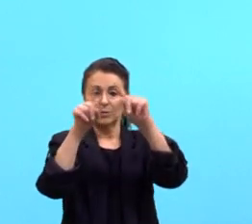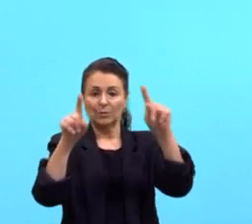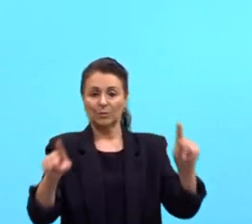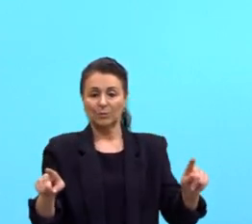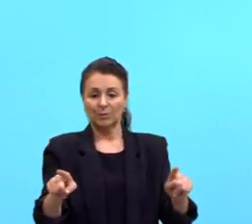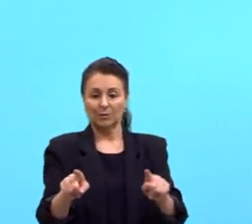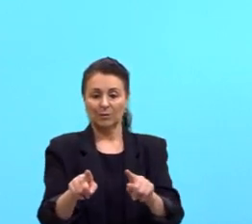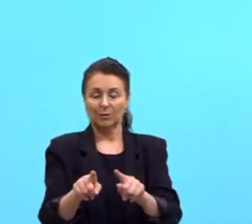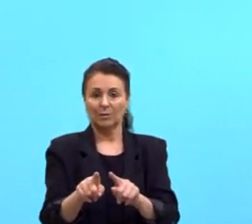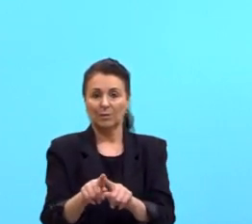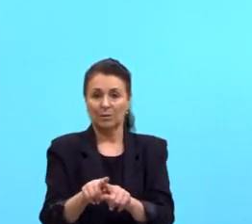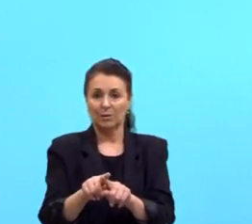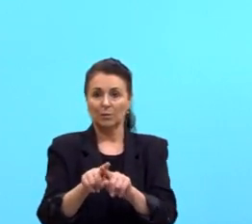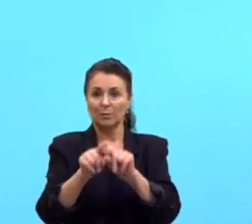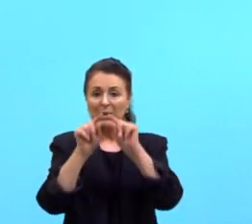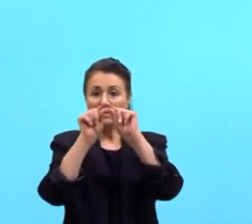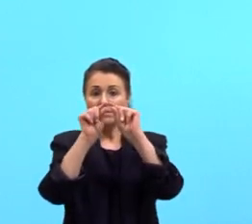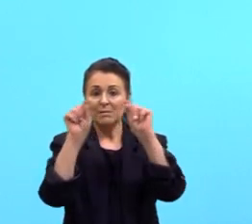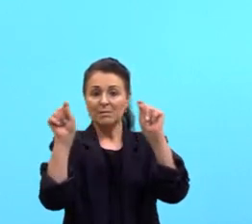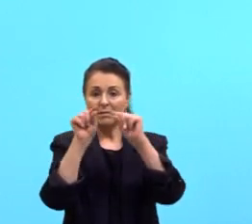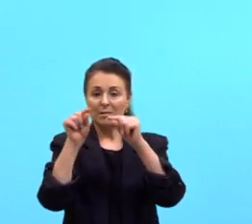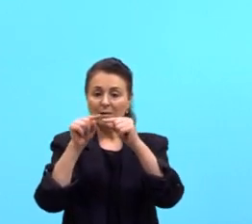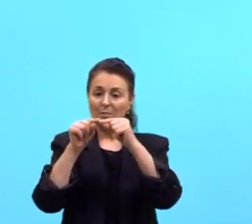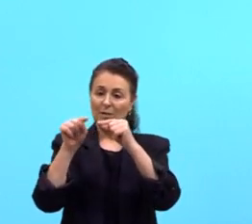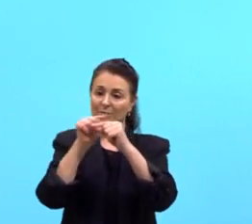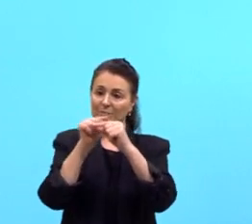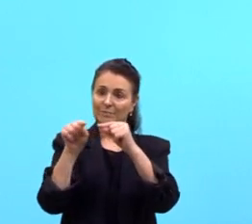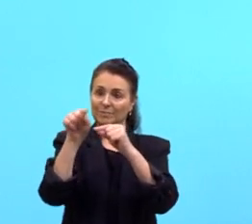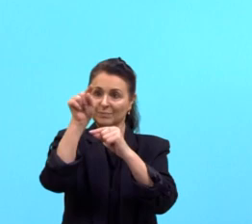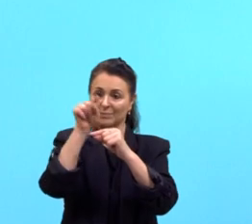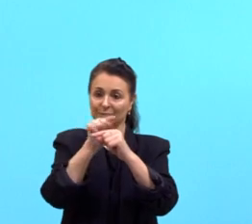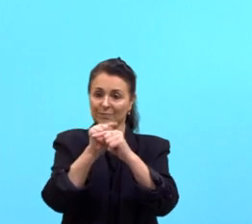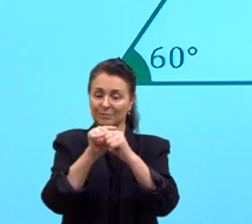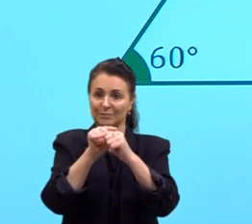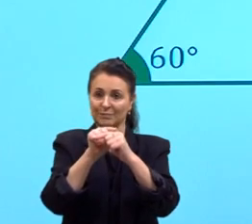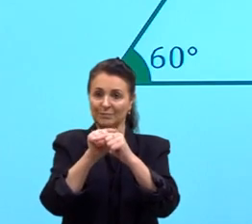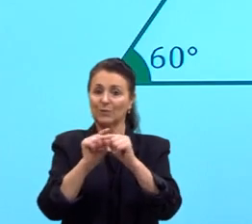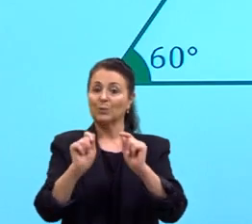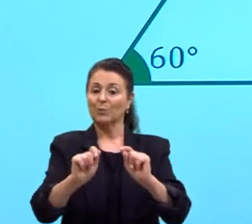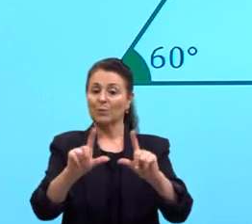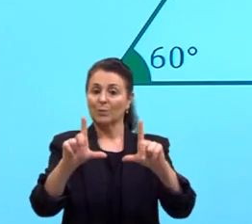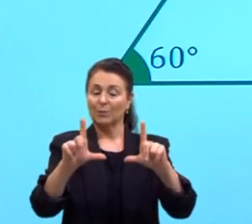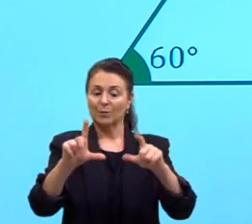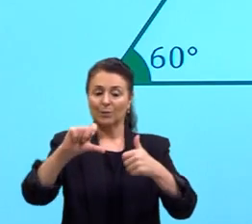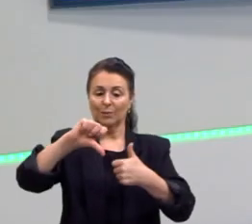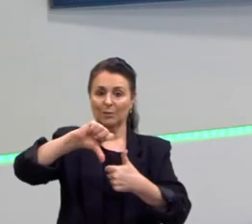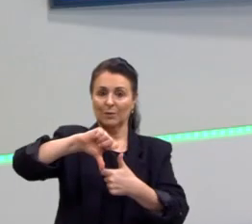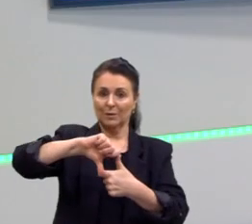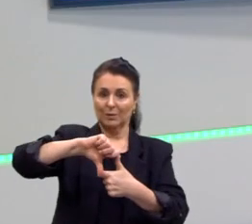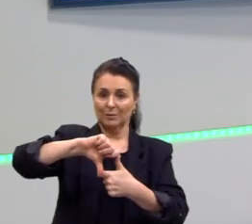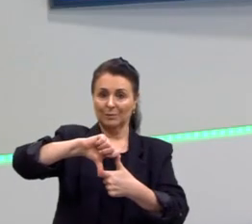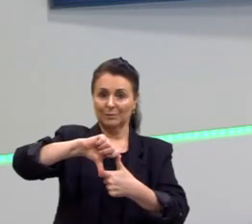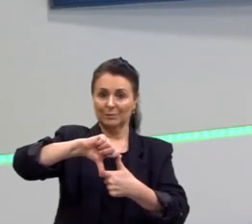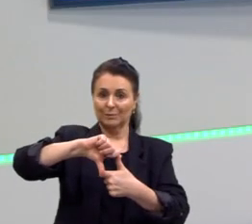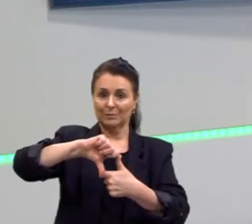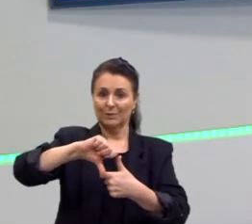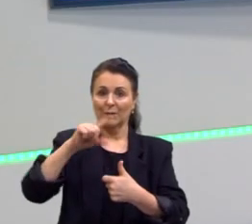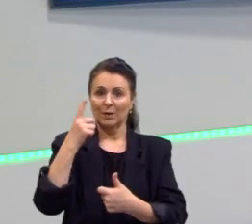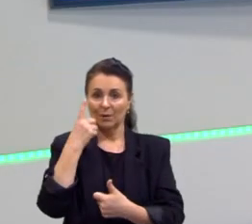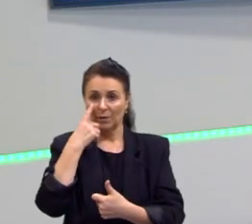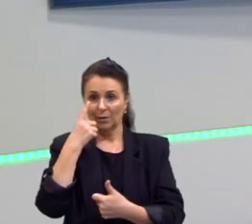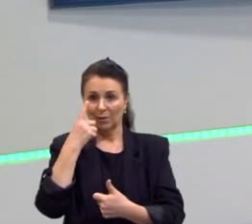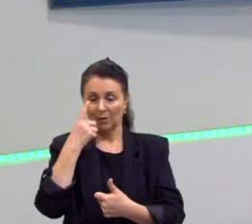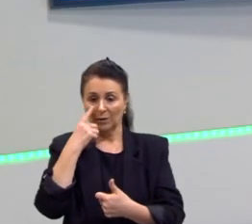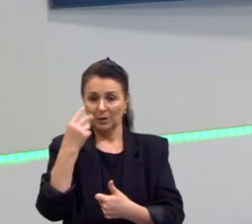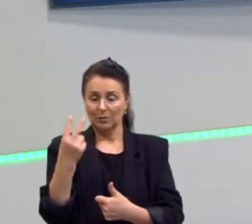formado lá no topo né em cima do nosso quadrado E essas duas figuras gente elas